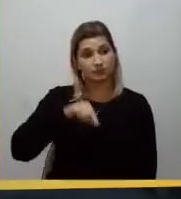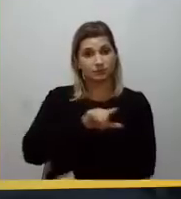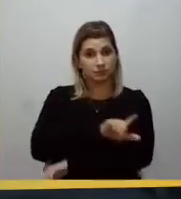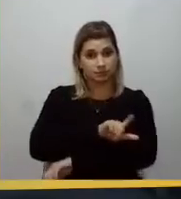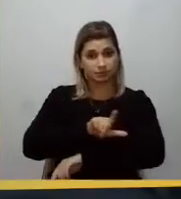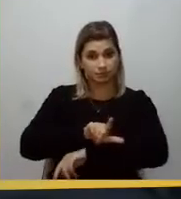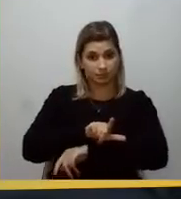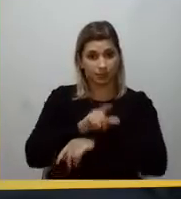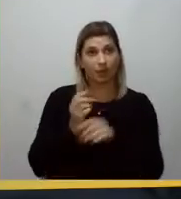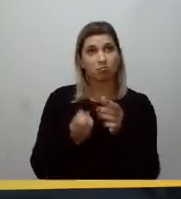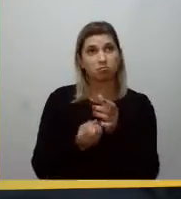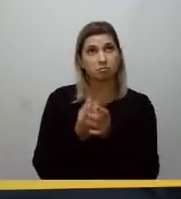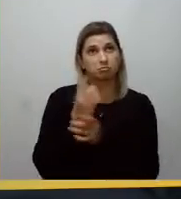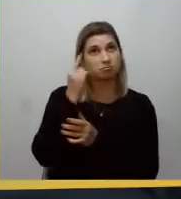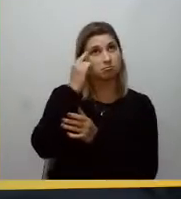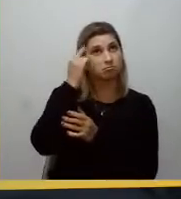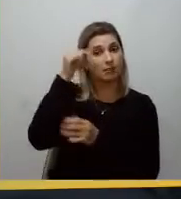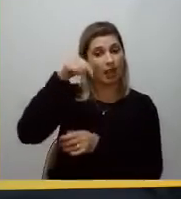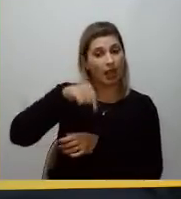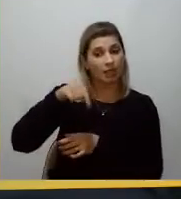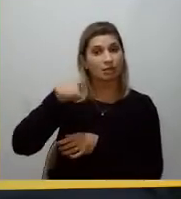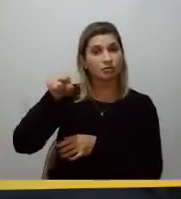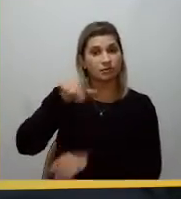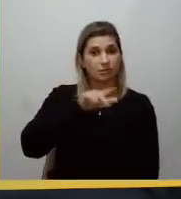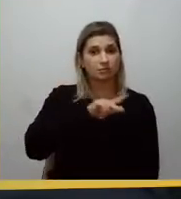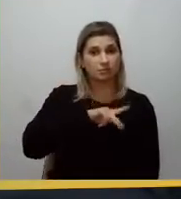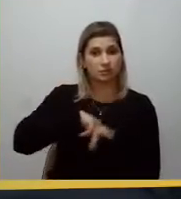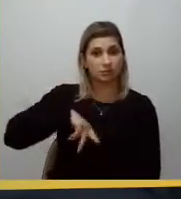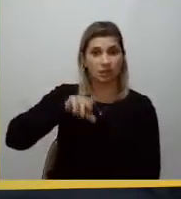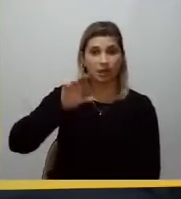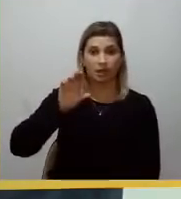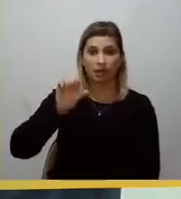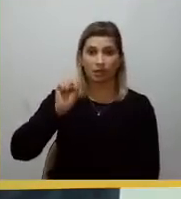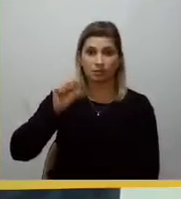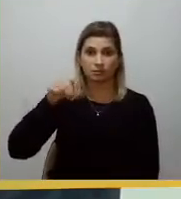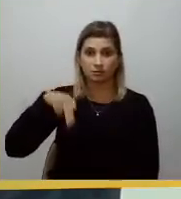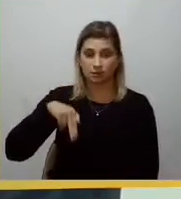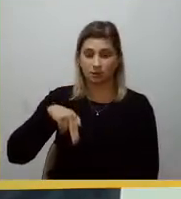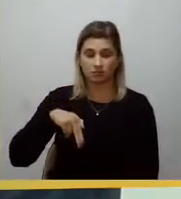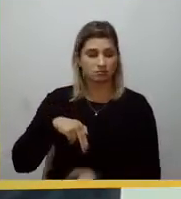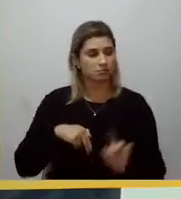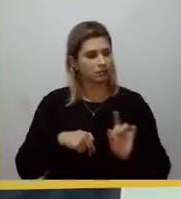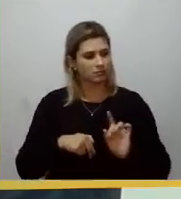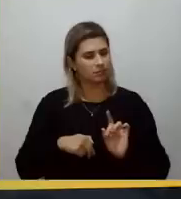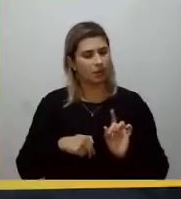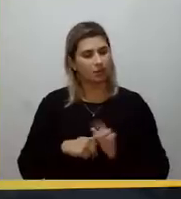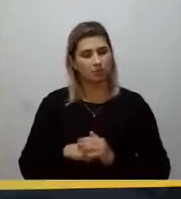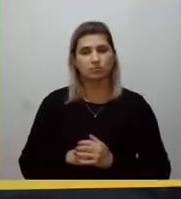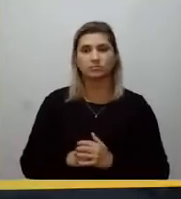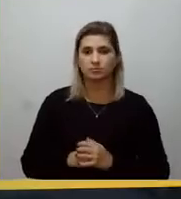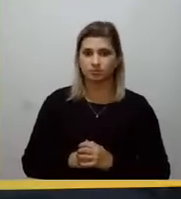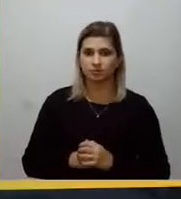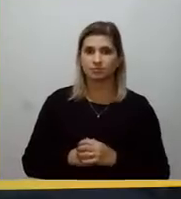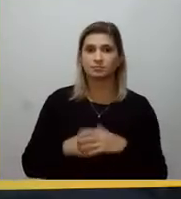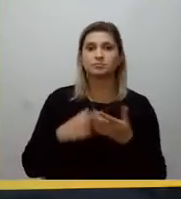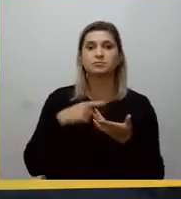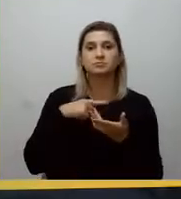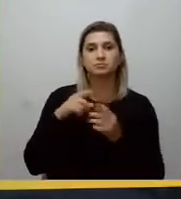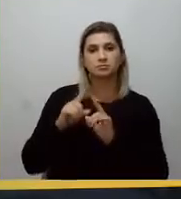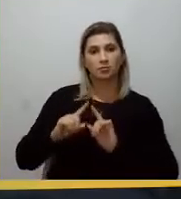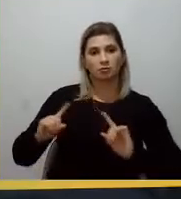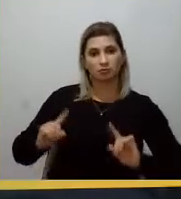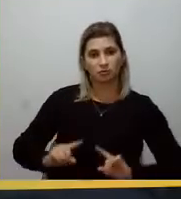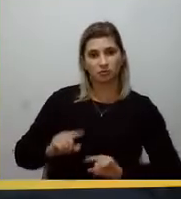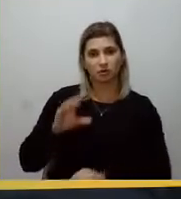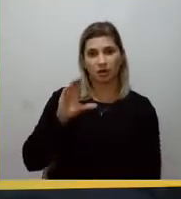senhor estava na presidência da Casan? Não. Não? Não, não. Tá, ok. E algum funcionário da Casan